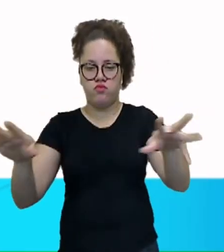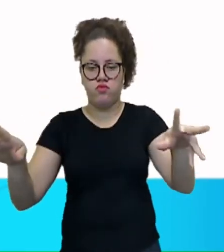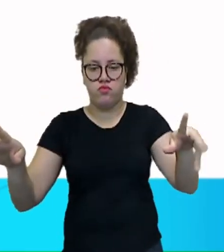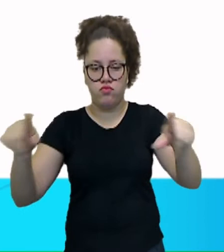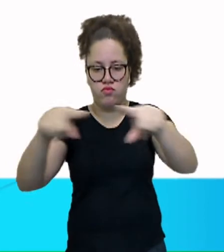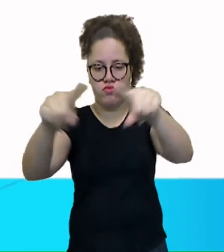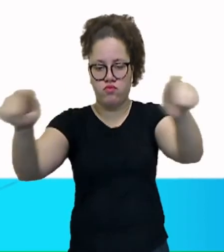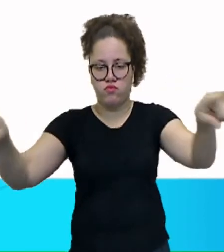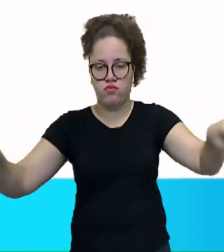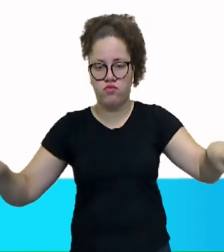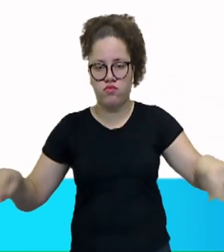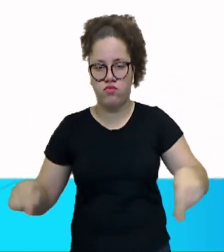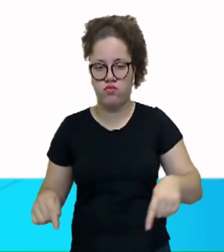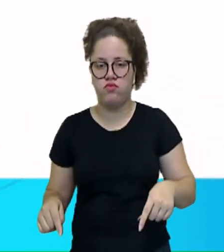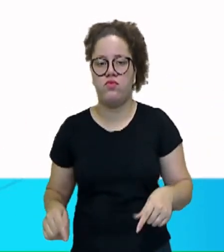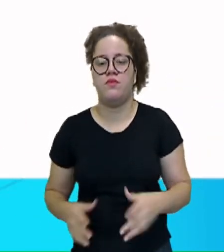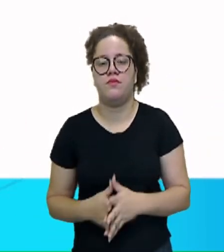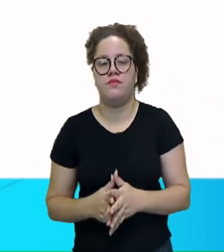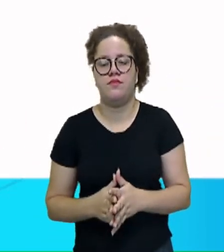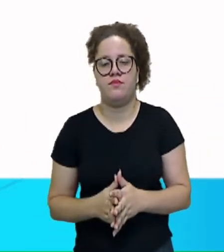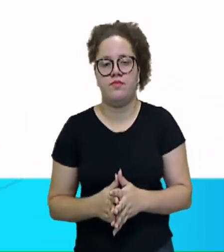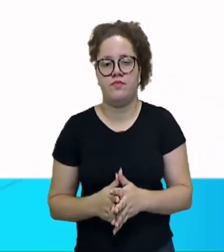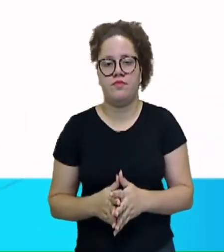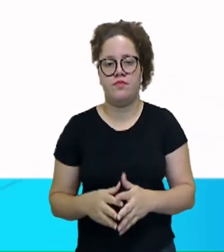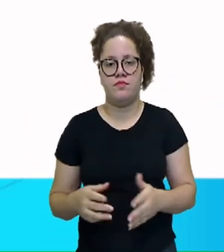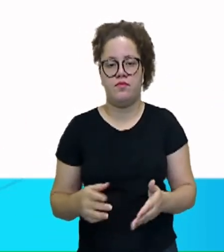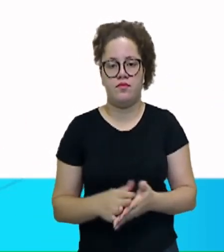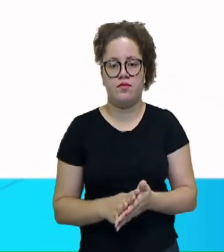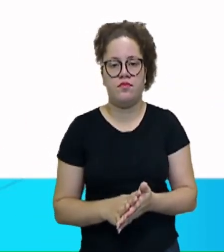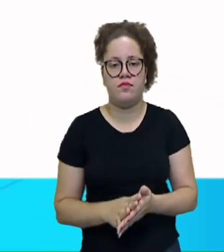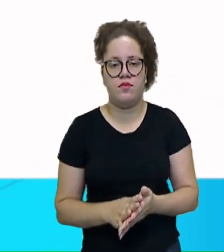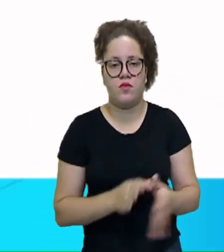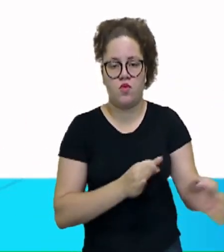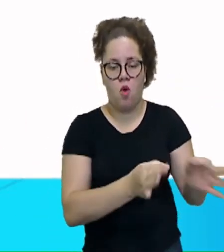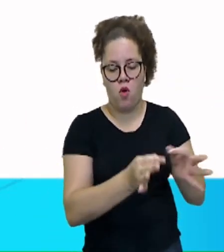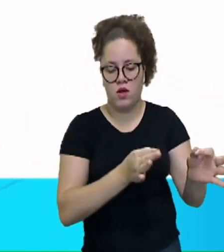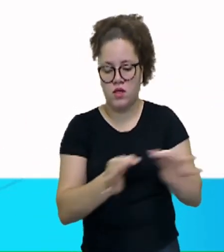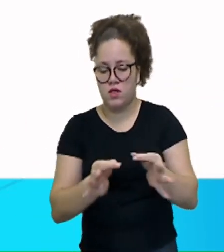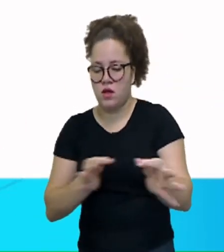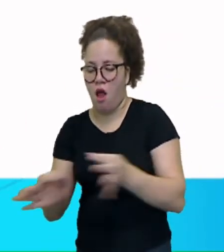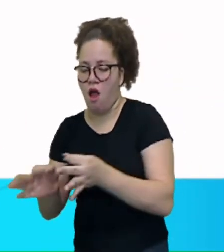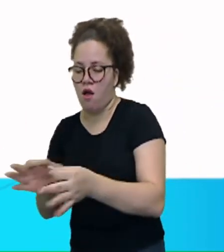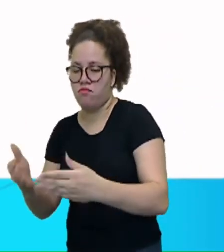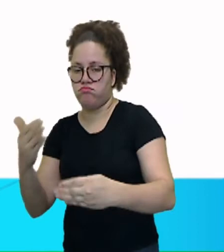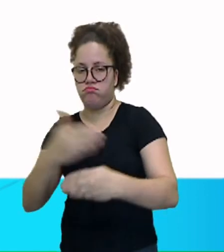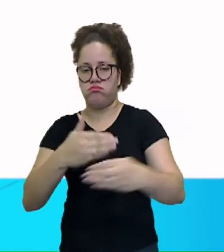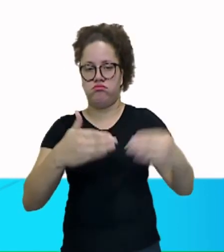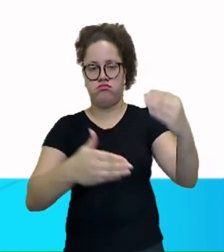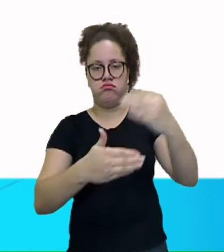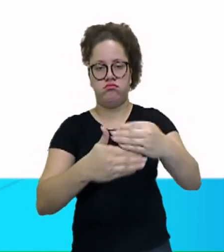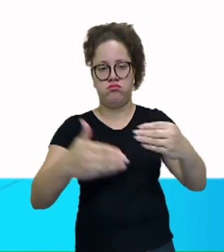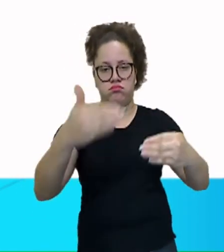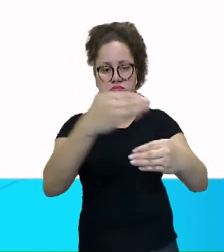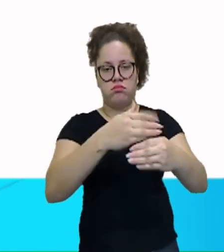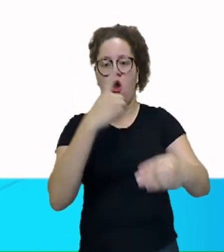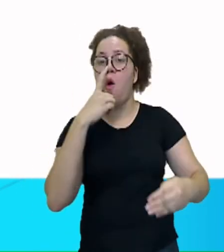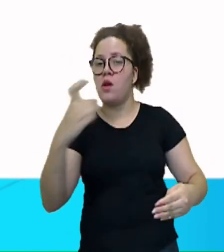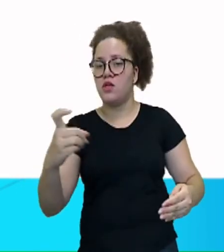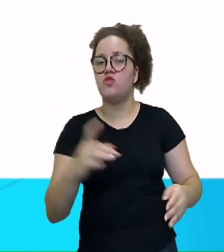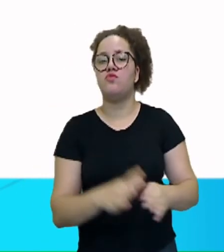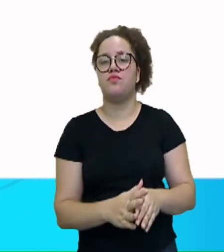nesse galpão, sendo projetado no chão, eles foram construindo através com o material reciclado.